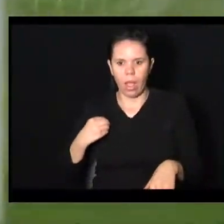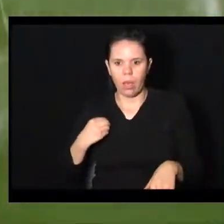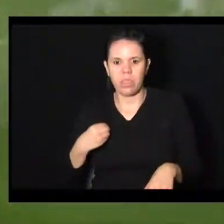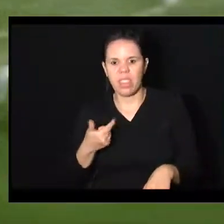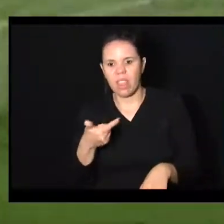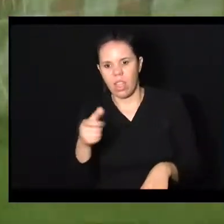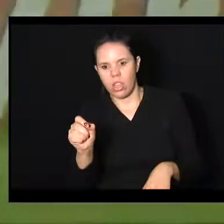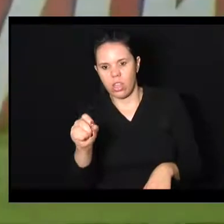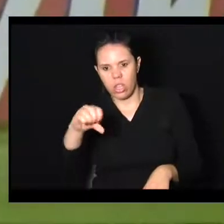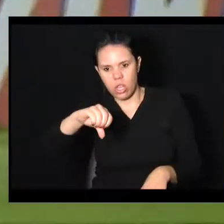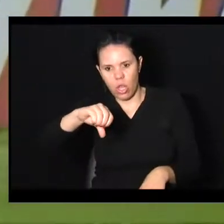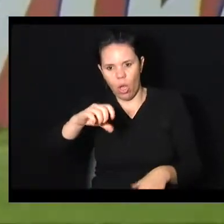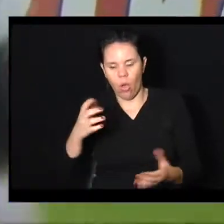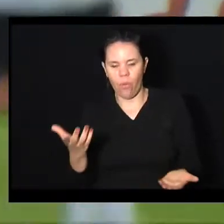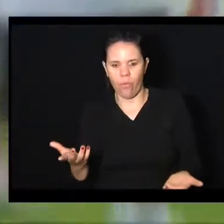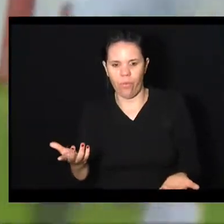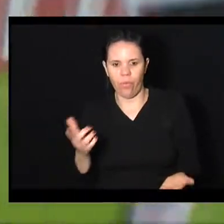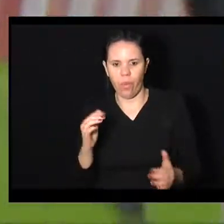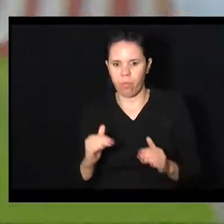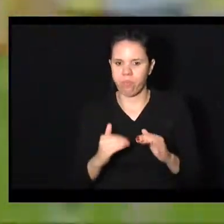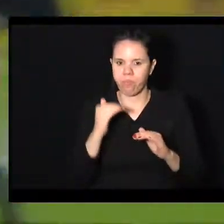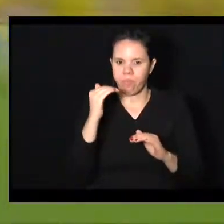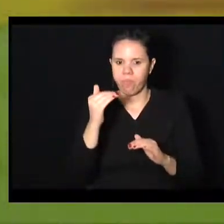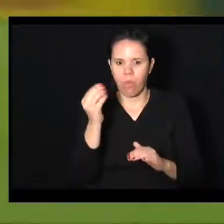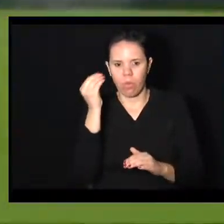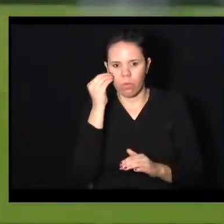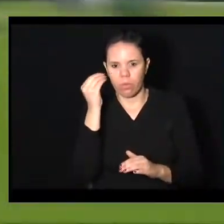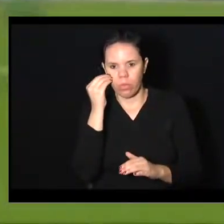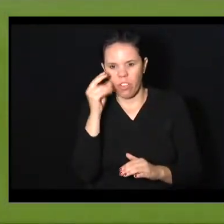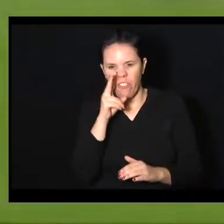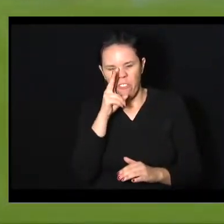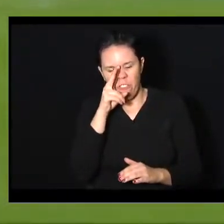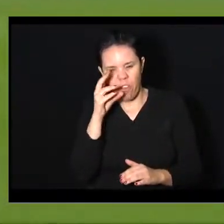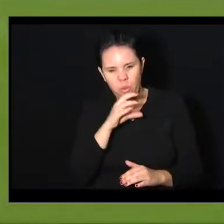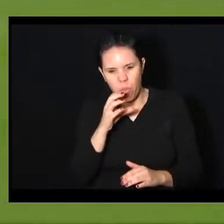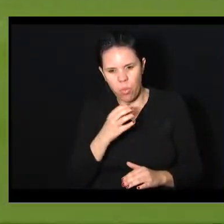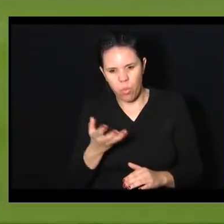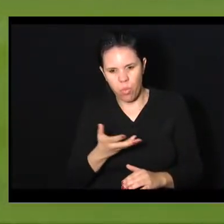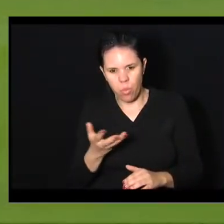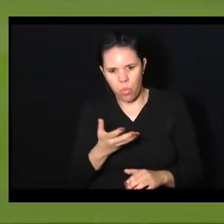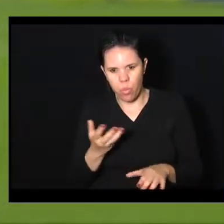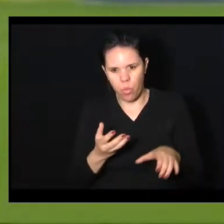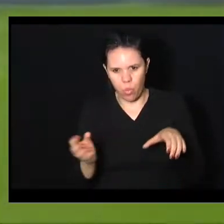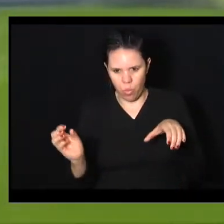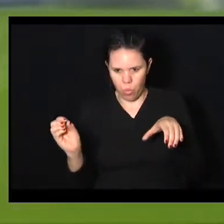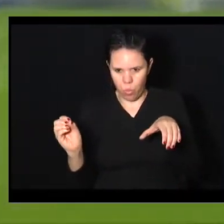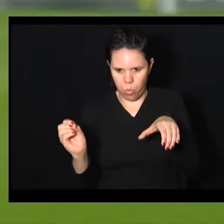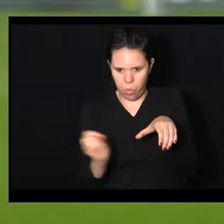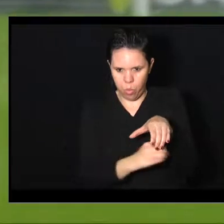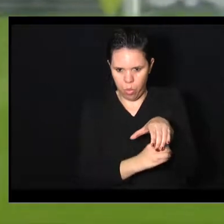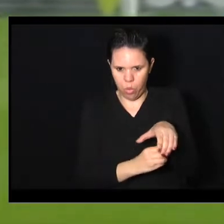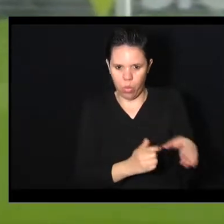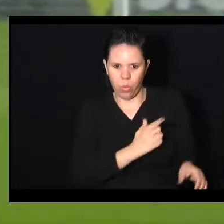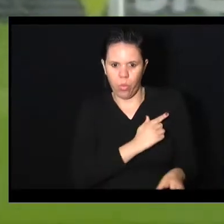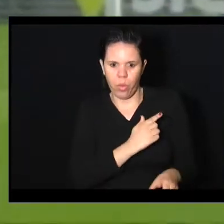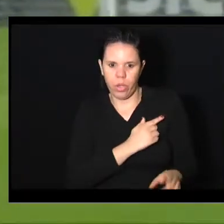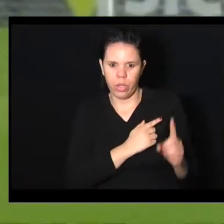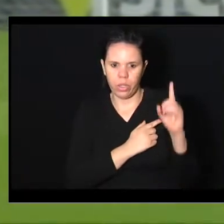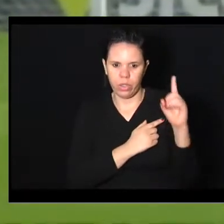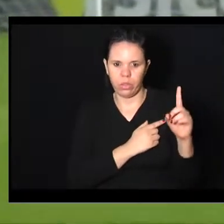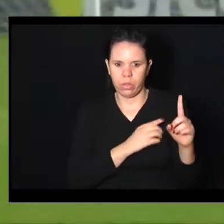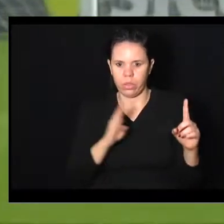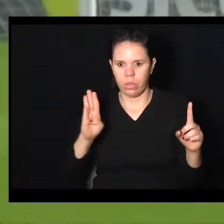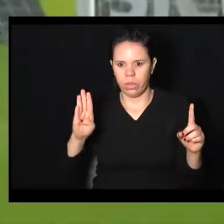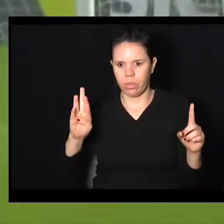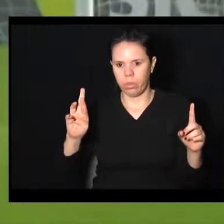área, subiu mais que o zagueiro e testou firme, forte para o fundo das redes. Final, Guarani 1,